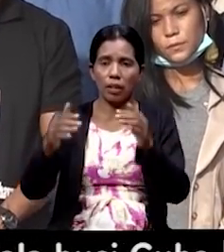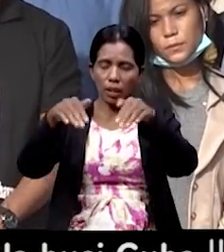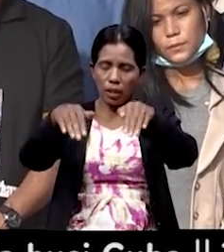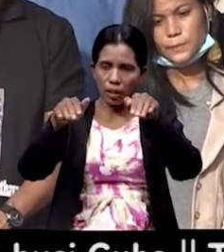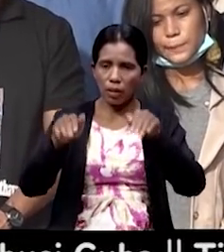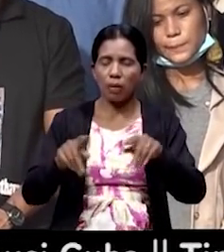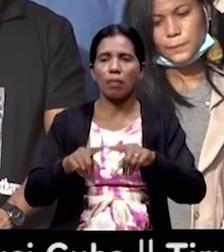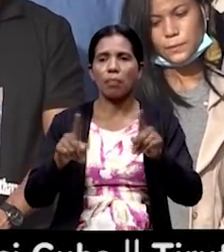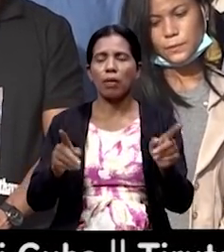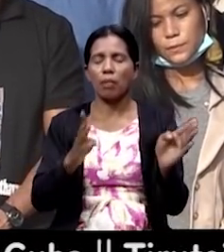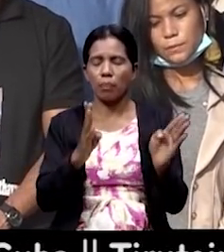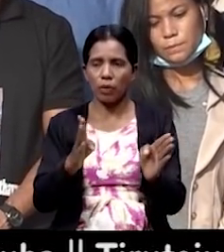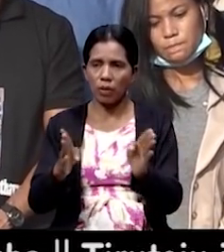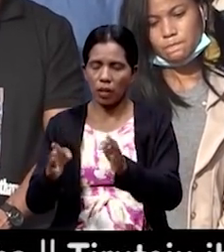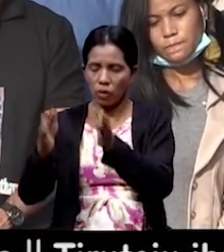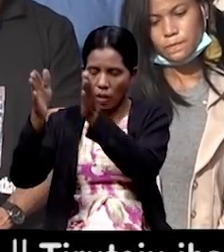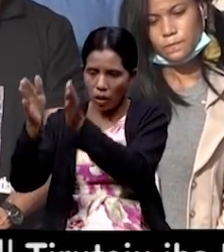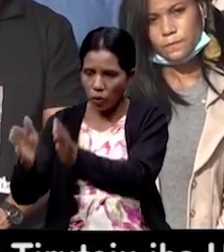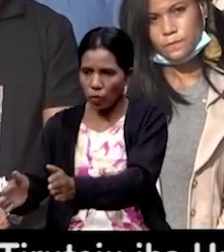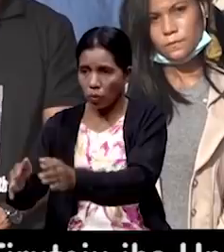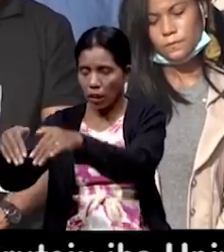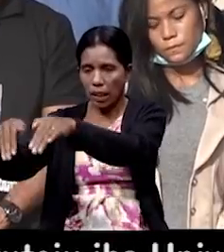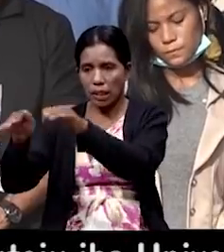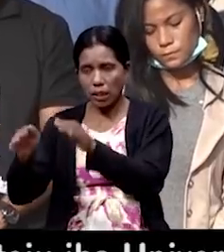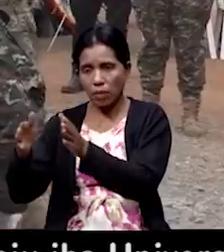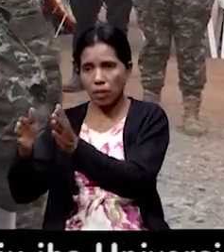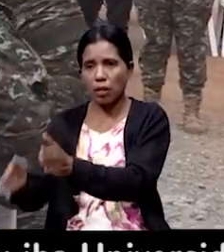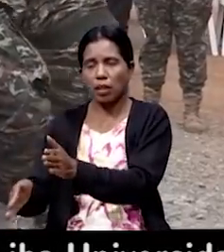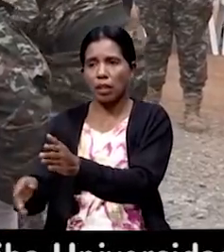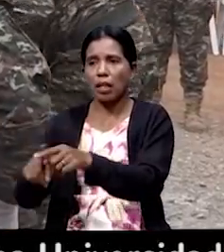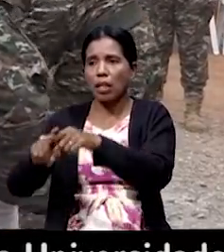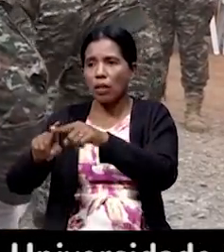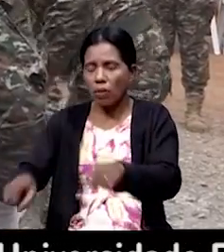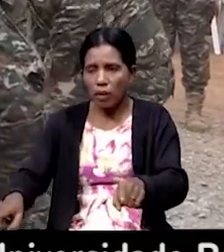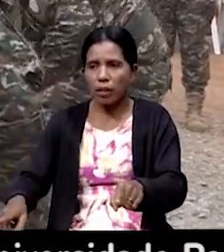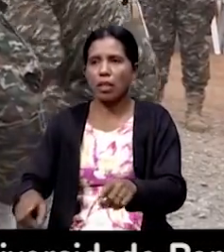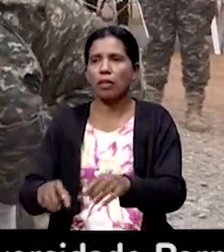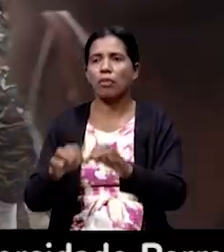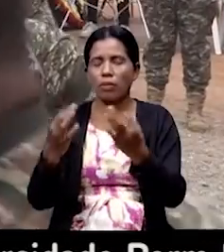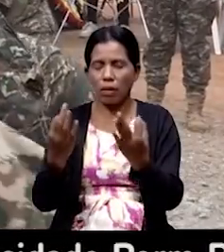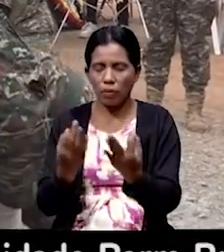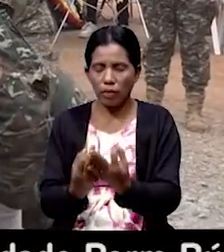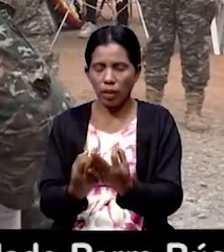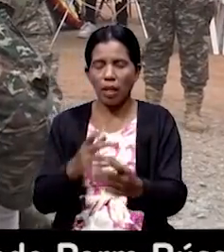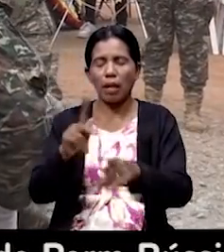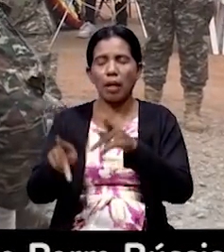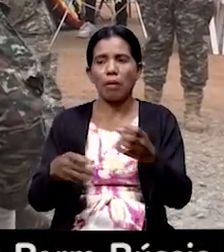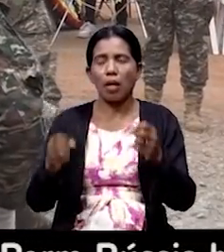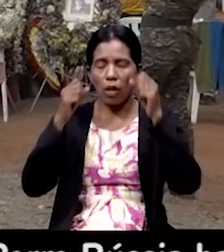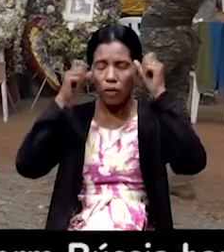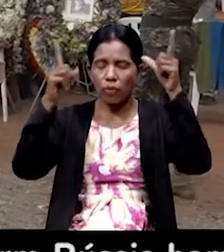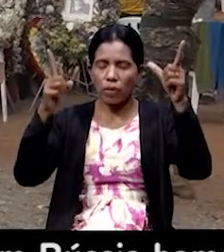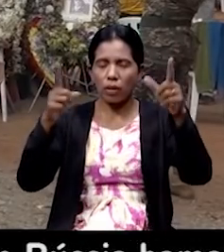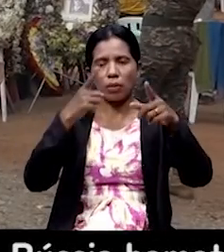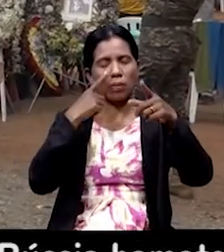be prosesu halot atu hatung kai saun saudoso nian tali kois ho di halo familia no participante sira hakodak no